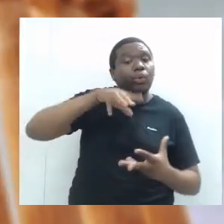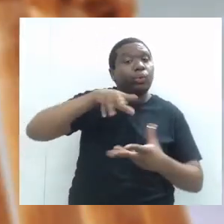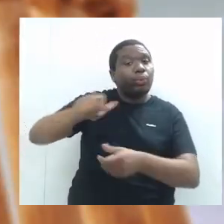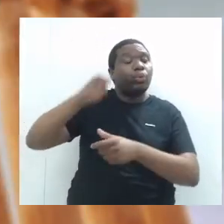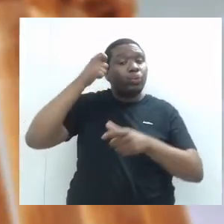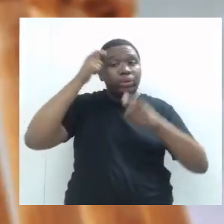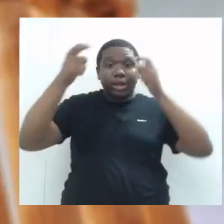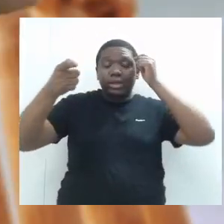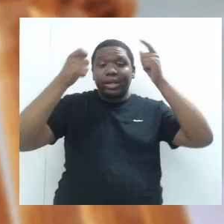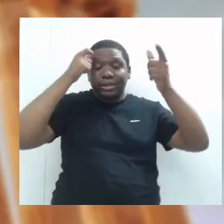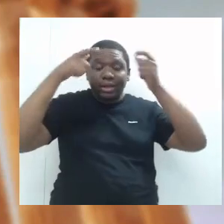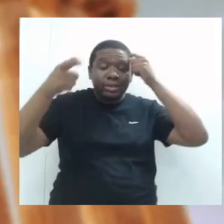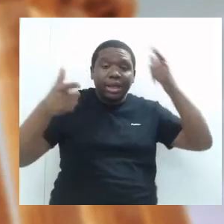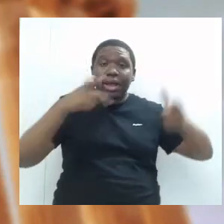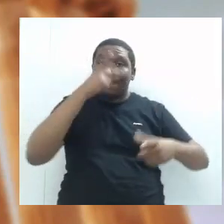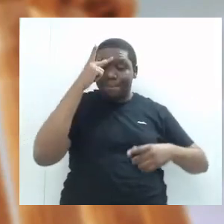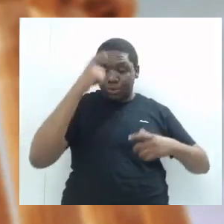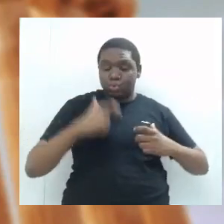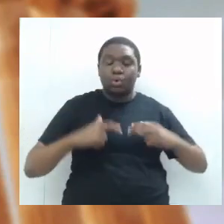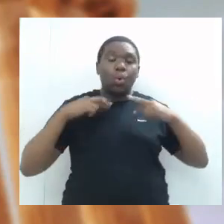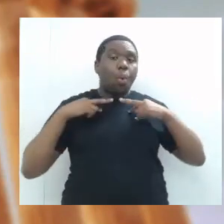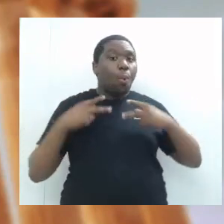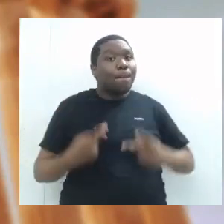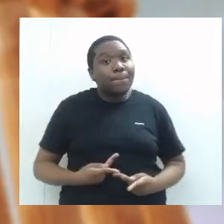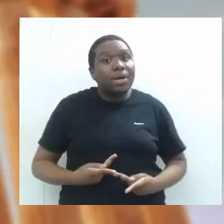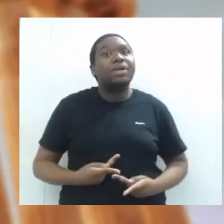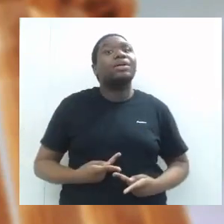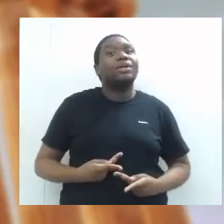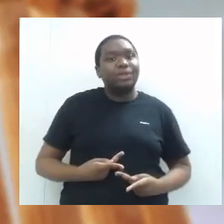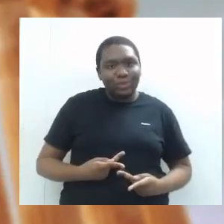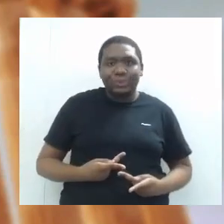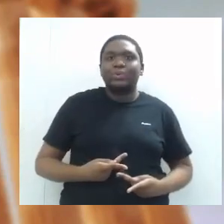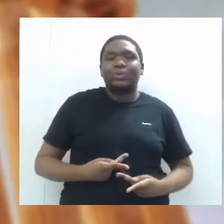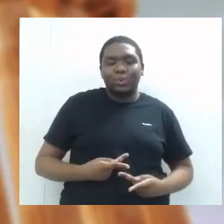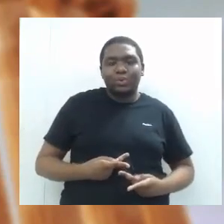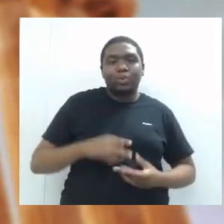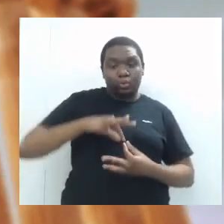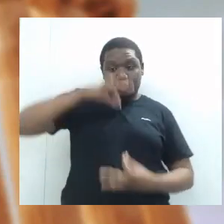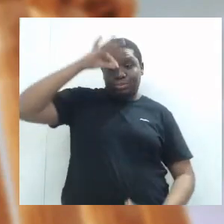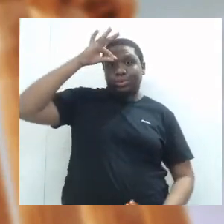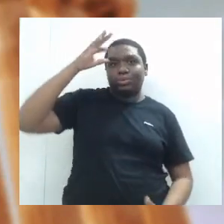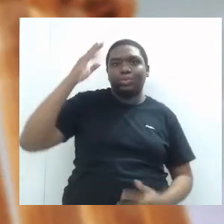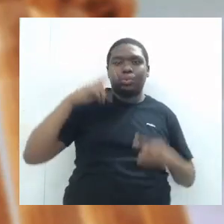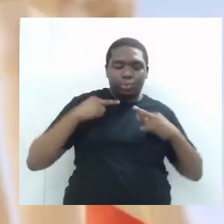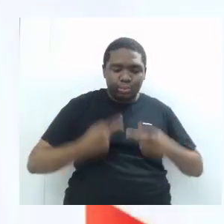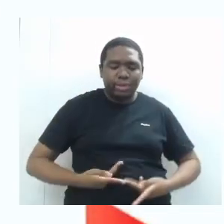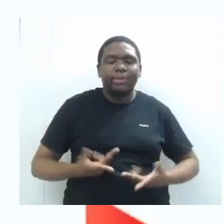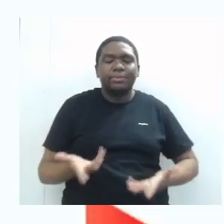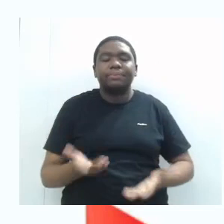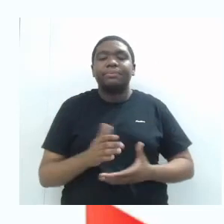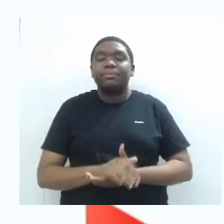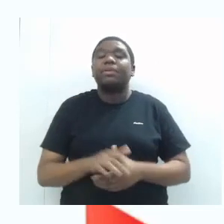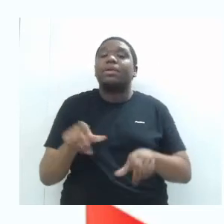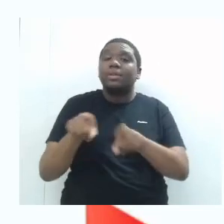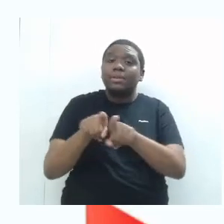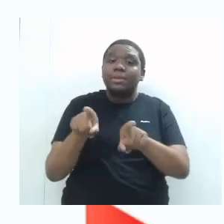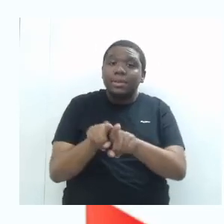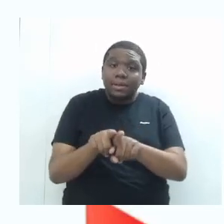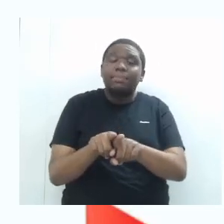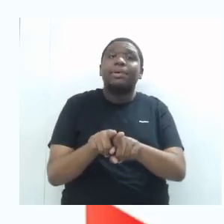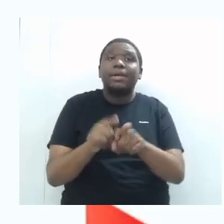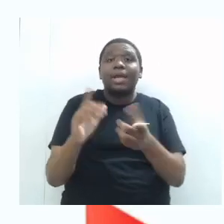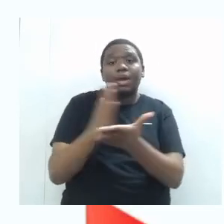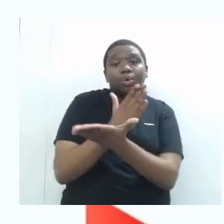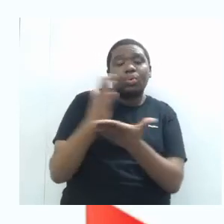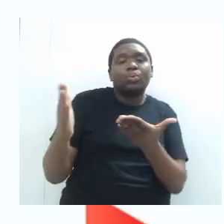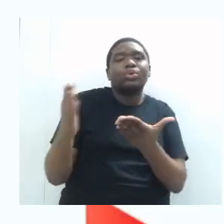as ideias e o ser humano, o espírito humano. Vamos ver aqui. Na tela ainda trago algumas outras